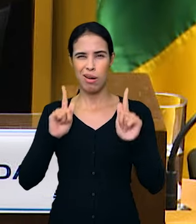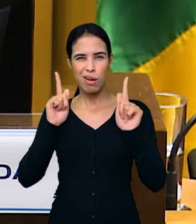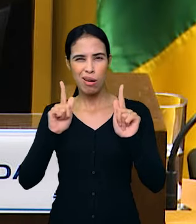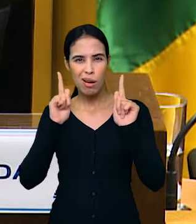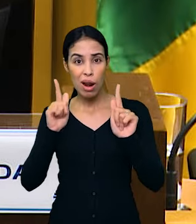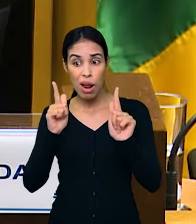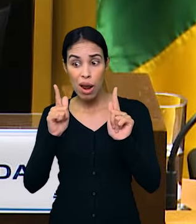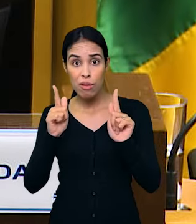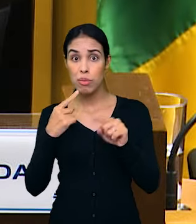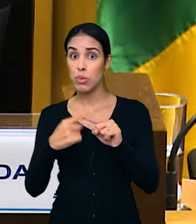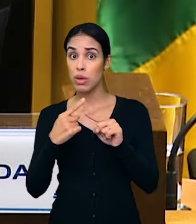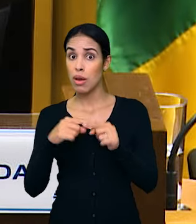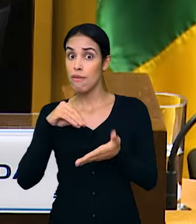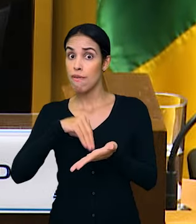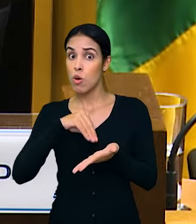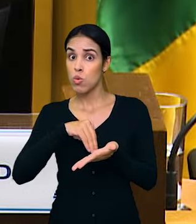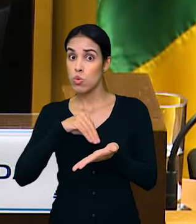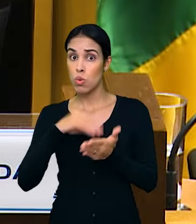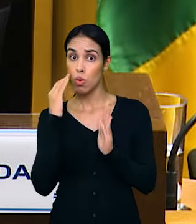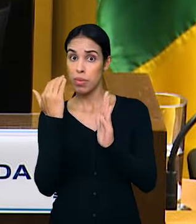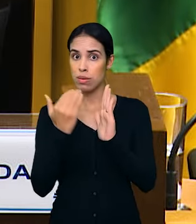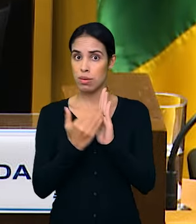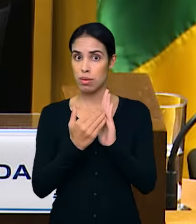paralisação motivada pelo descumprimento dos